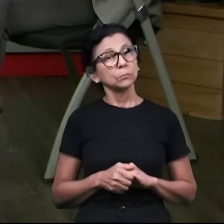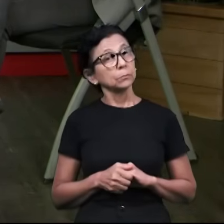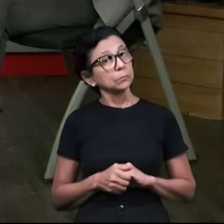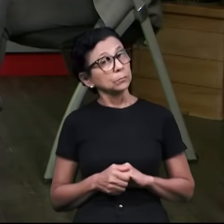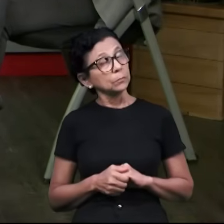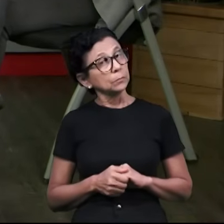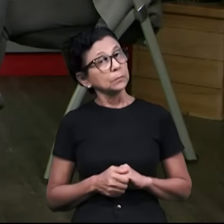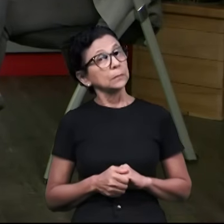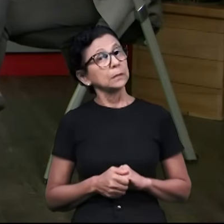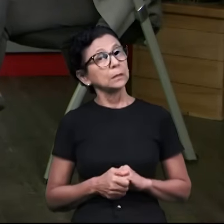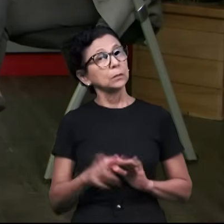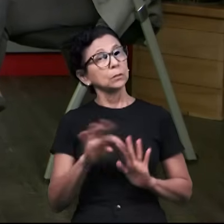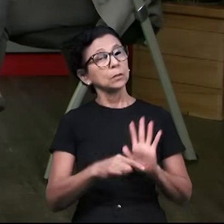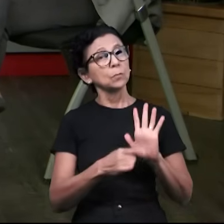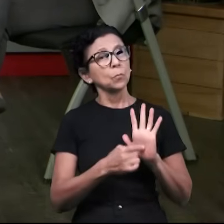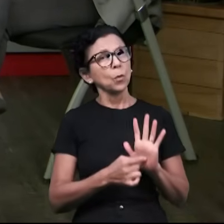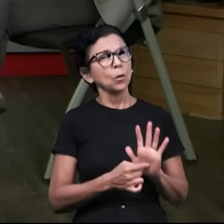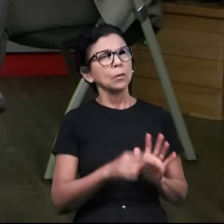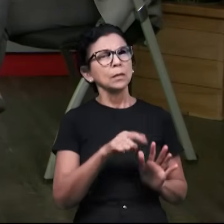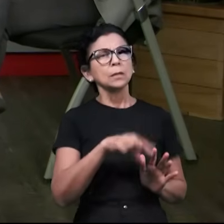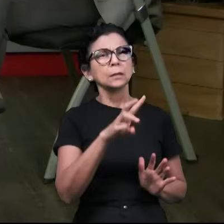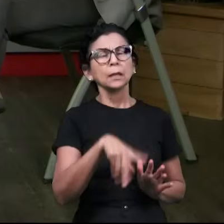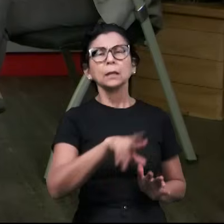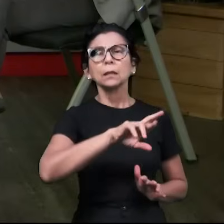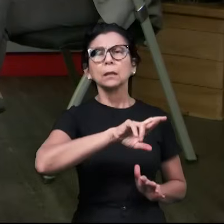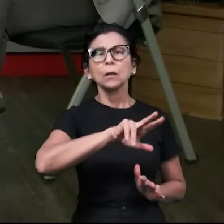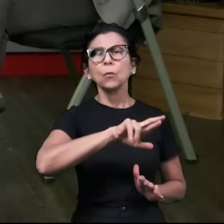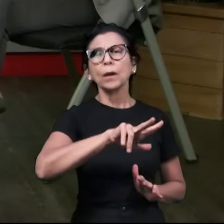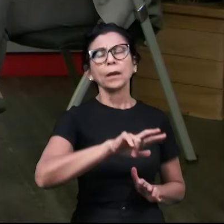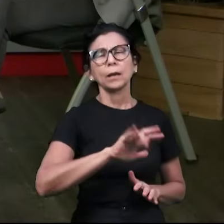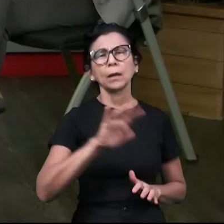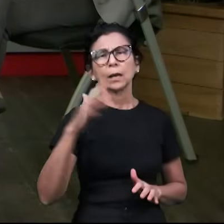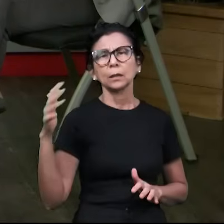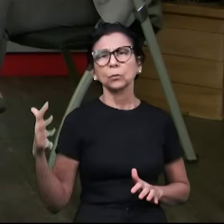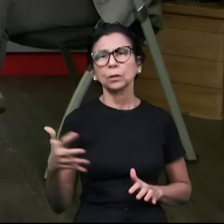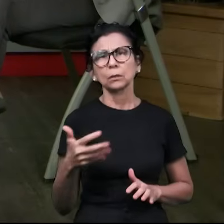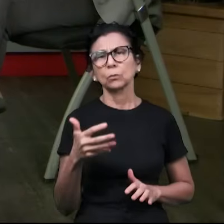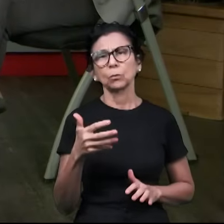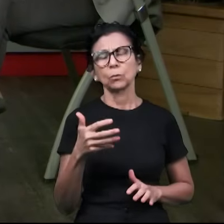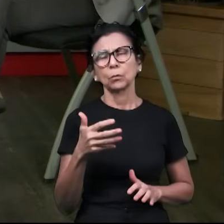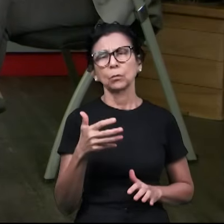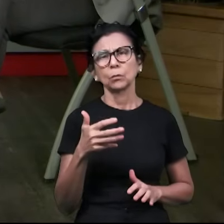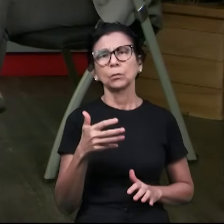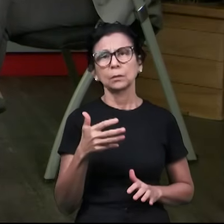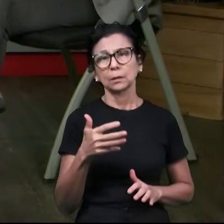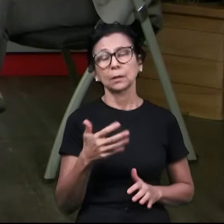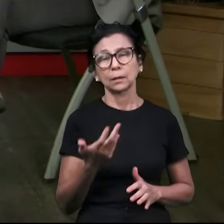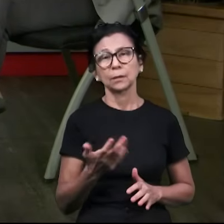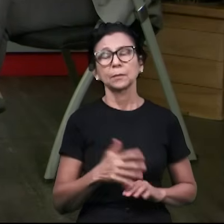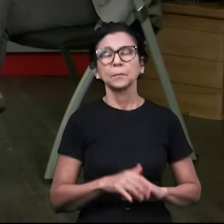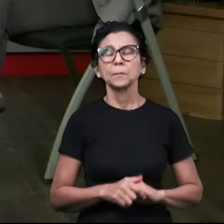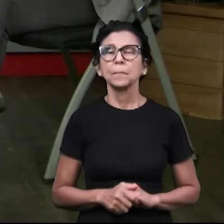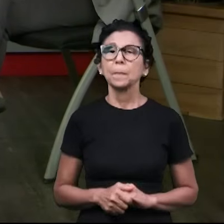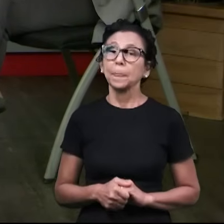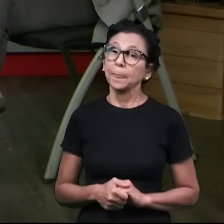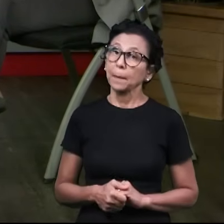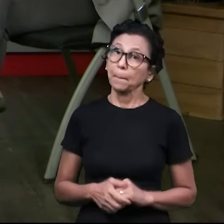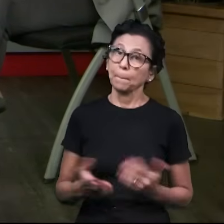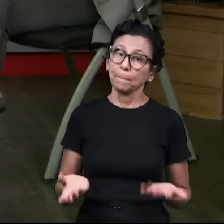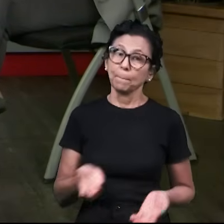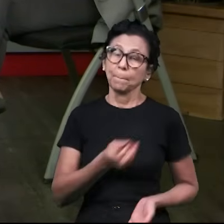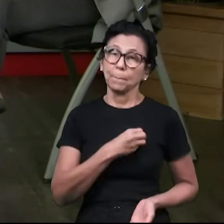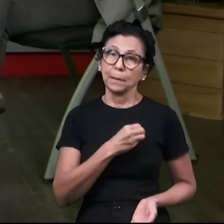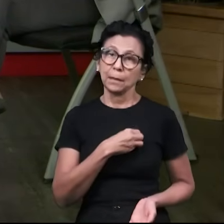que não são os adoradores, né? Ou seja, quais aqueles, pela situação do erro, é